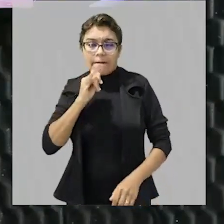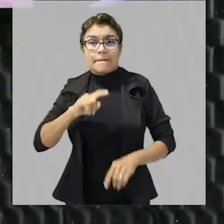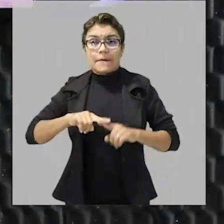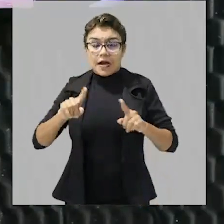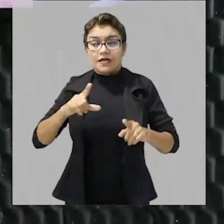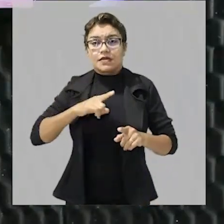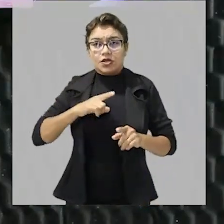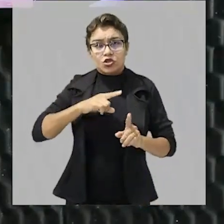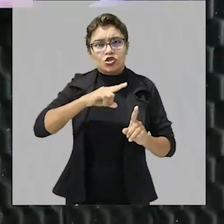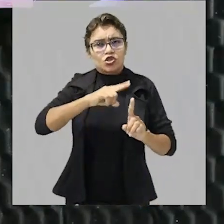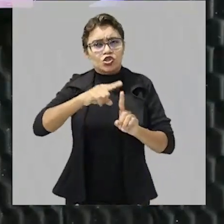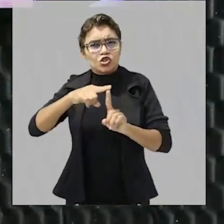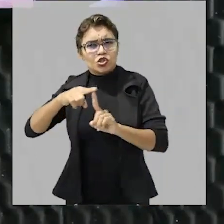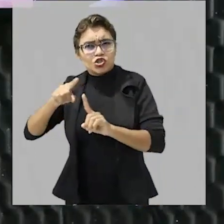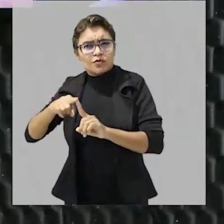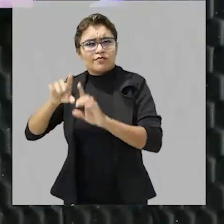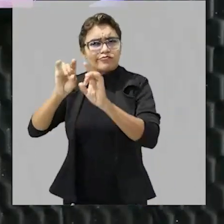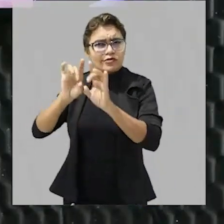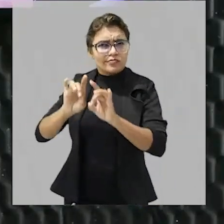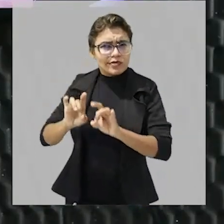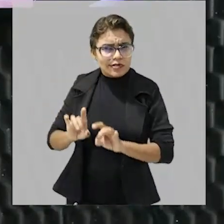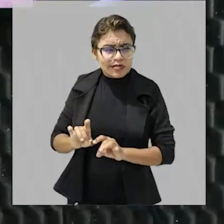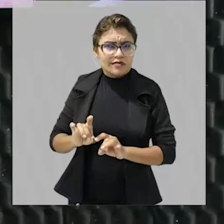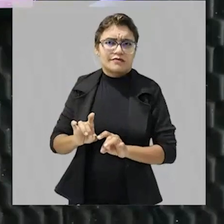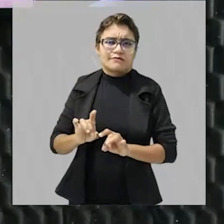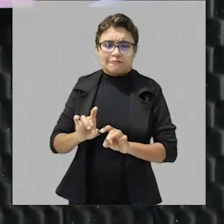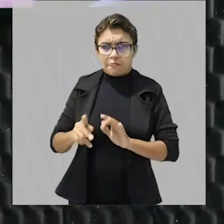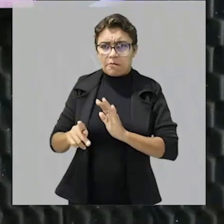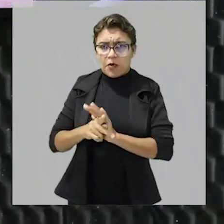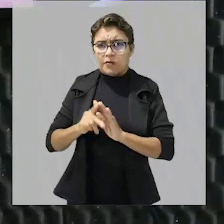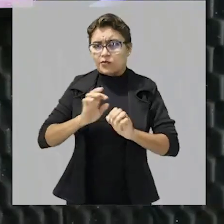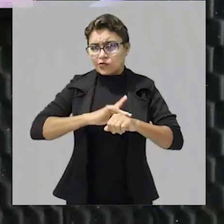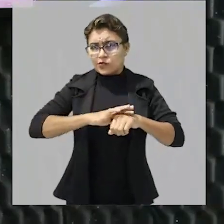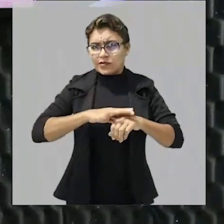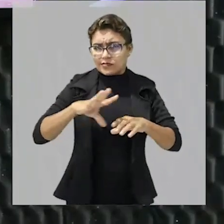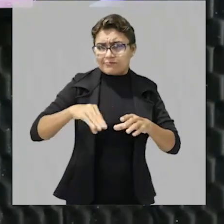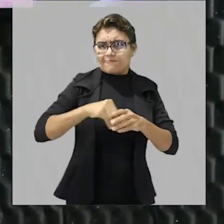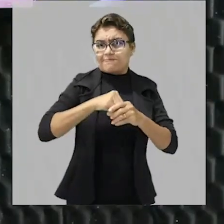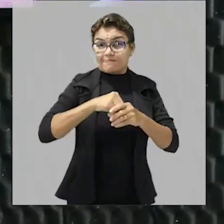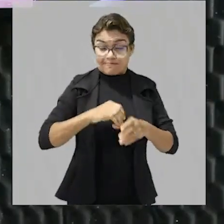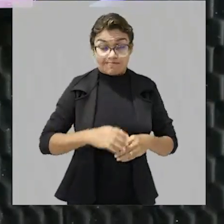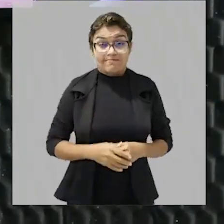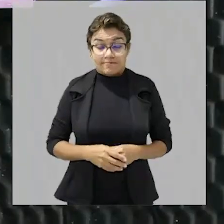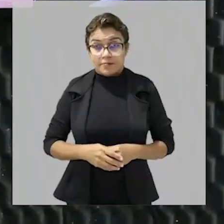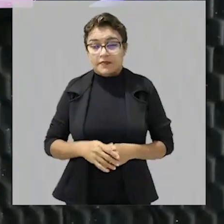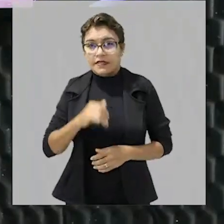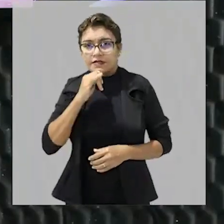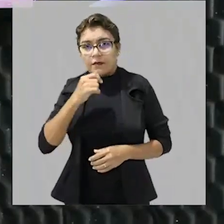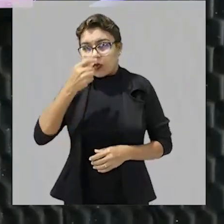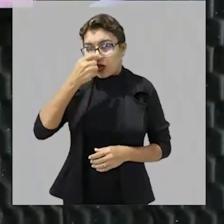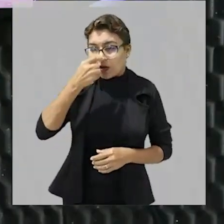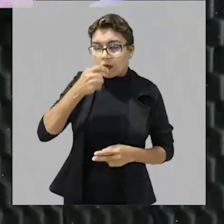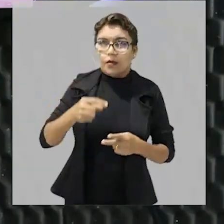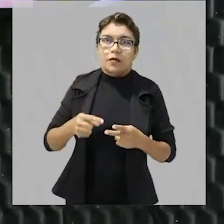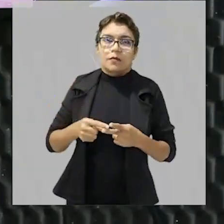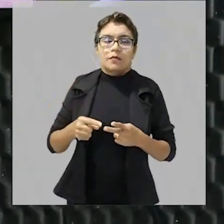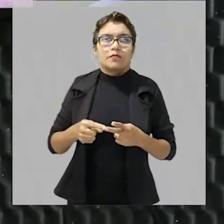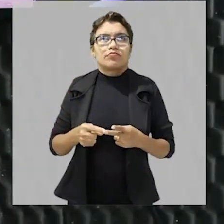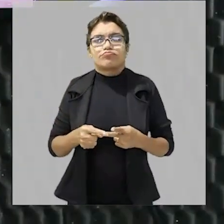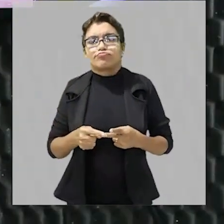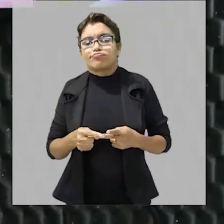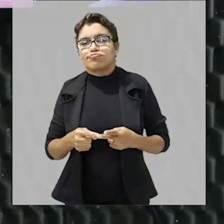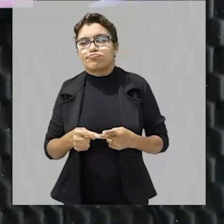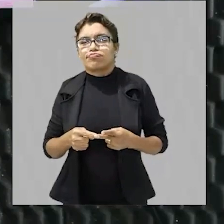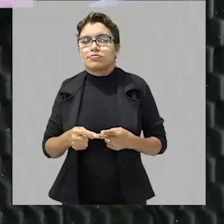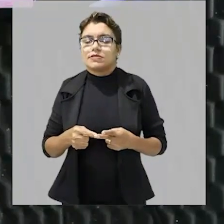né? A antonímia, que eu posso usar palavras com significação oposta ou também frases. E eu ainda falei para